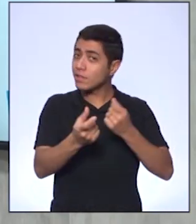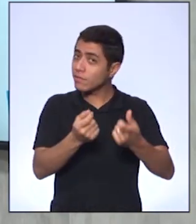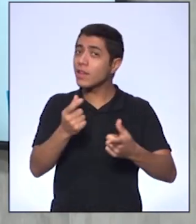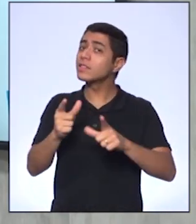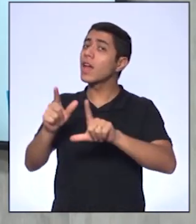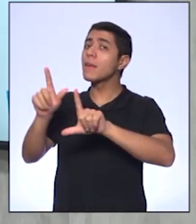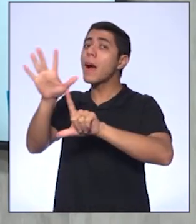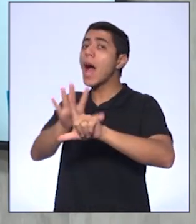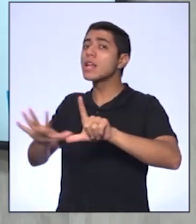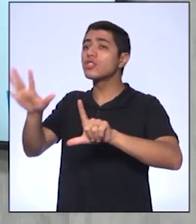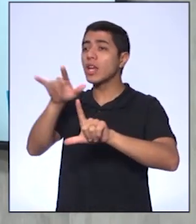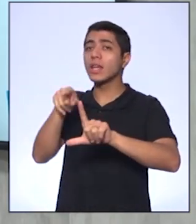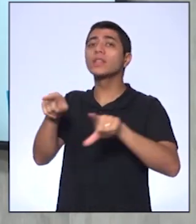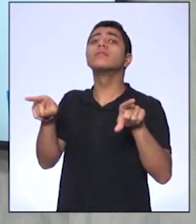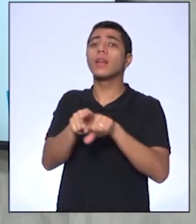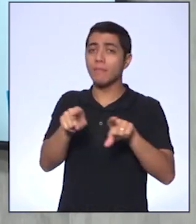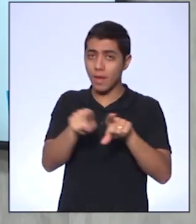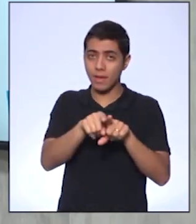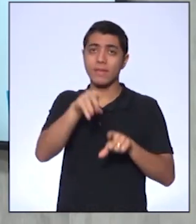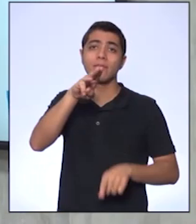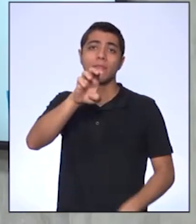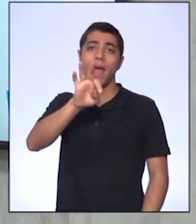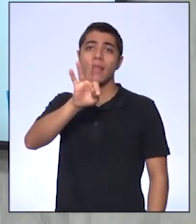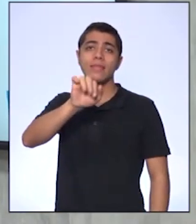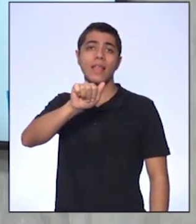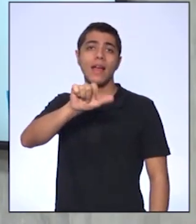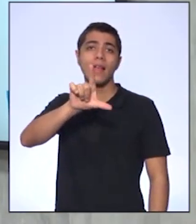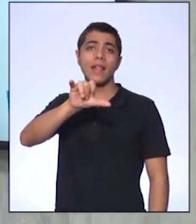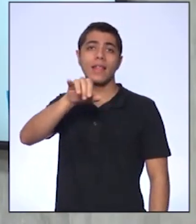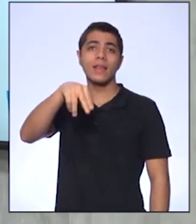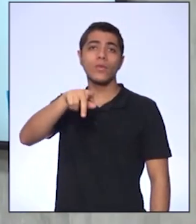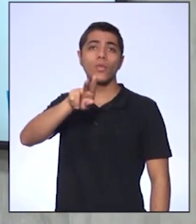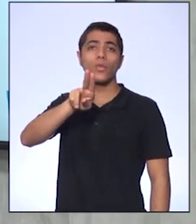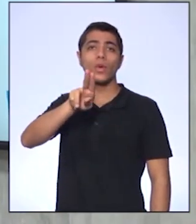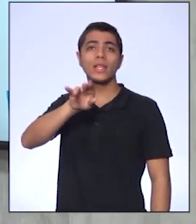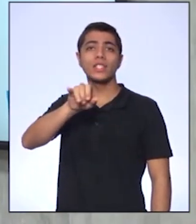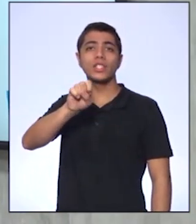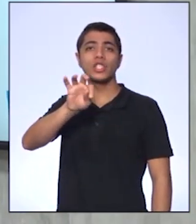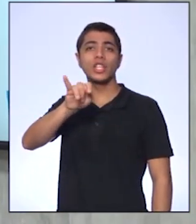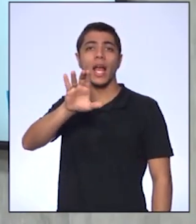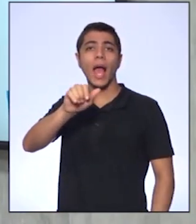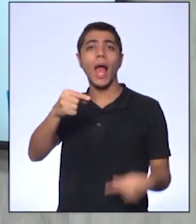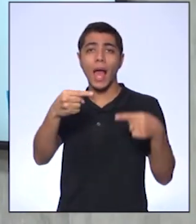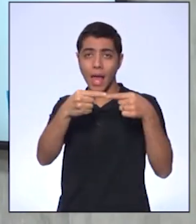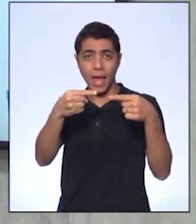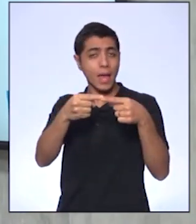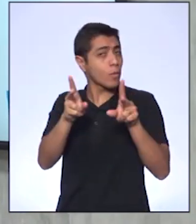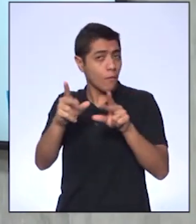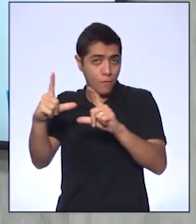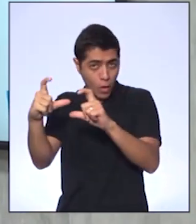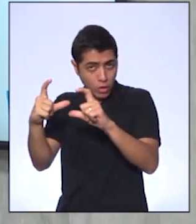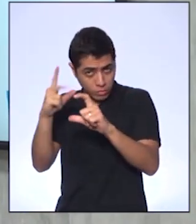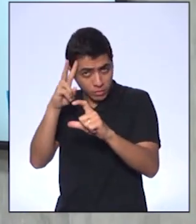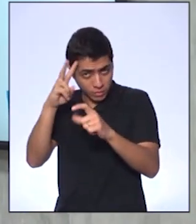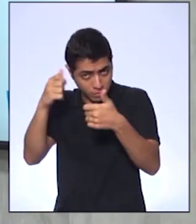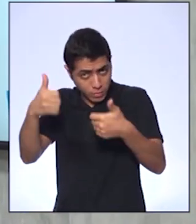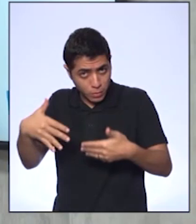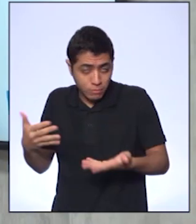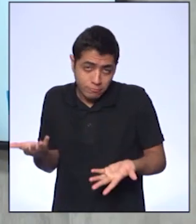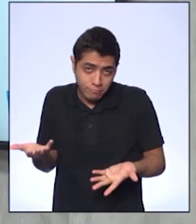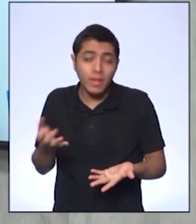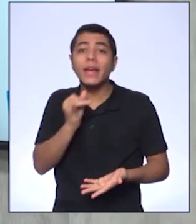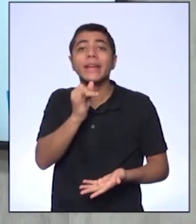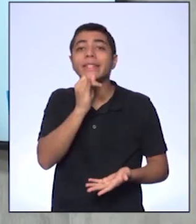metalinguística. Lembra da história da foto? Imagina uma outra, clássica. Você vê um sujeito pintando ele mesmo